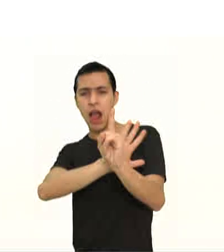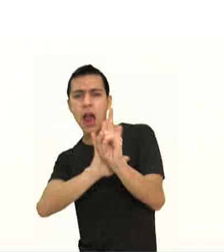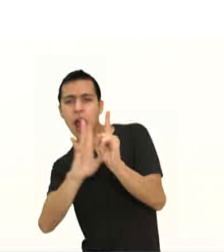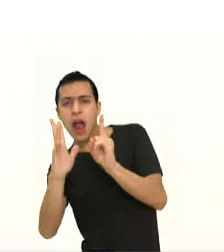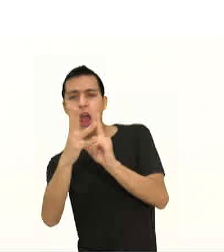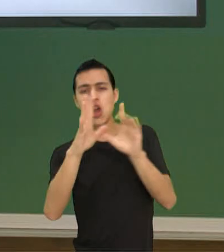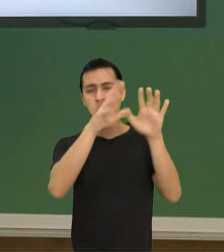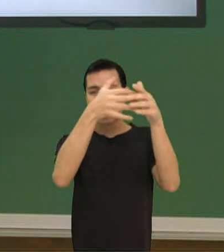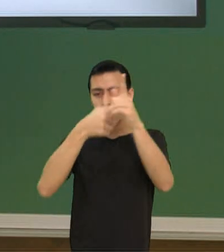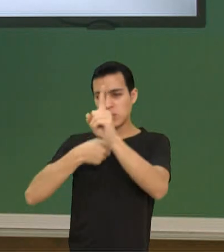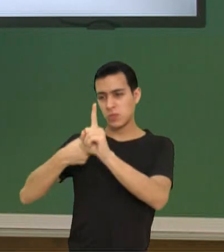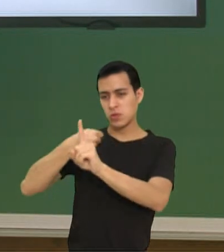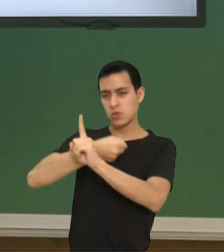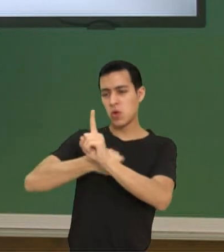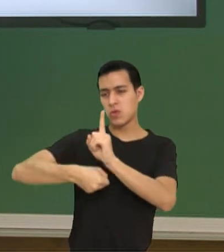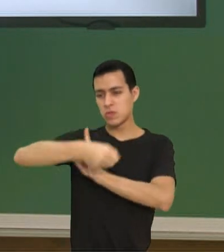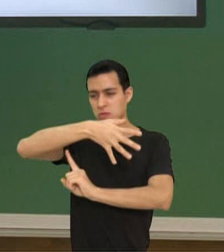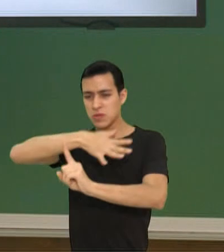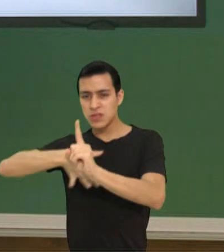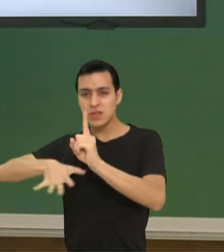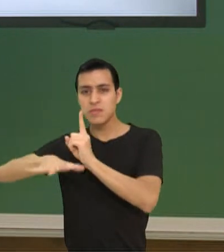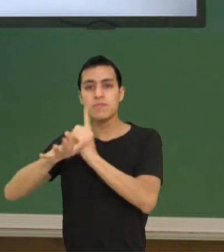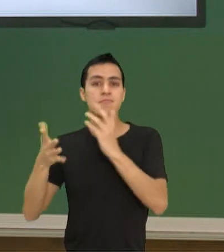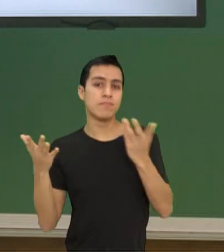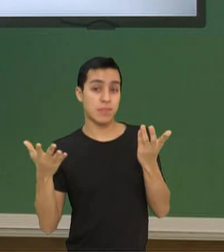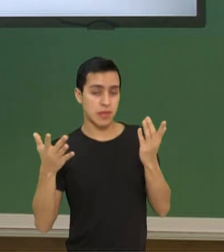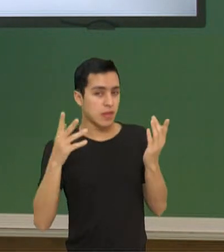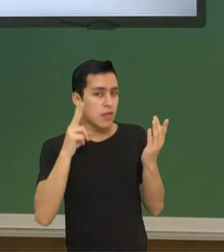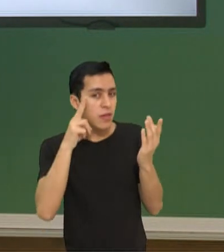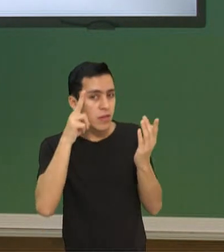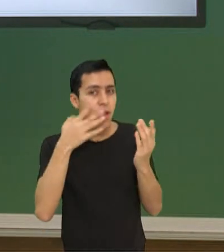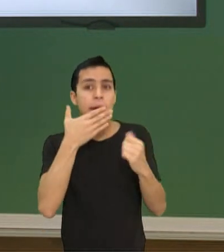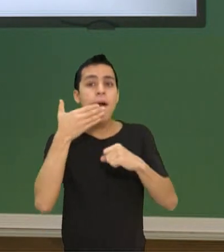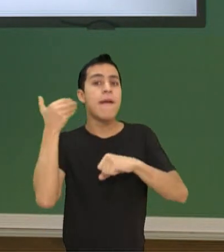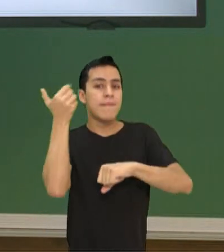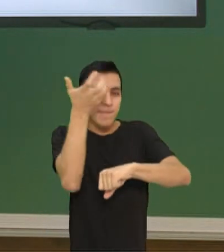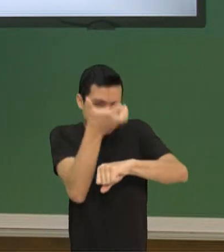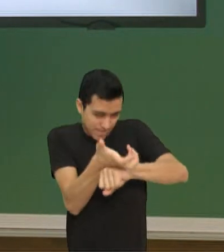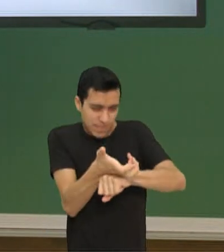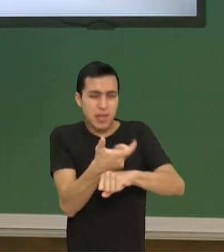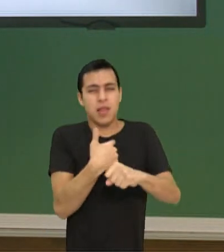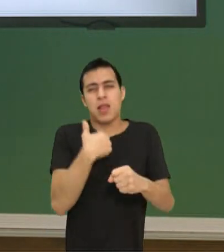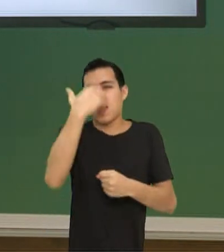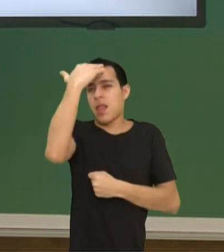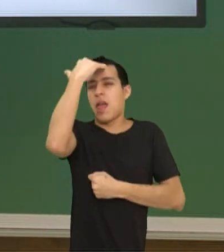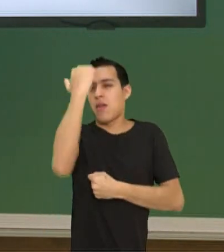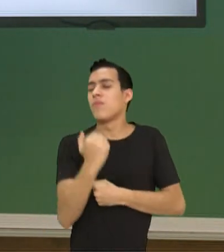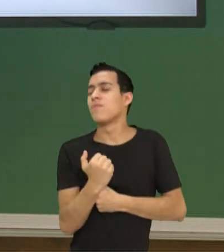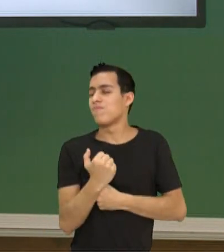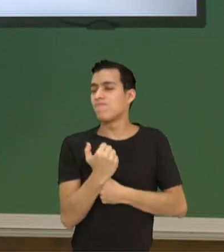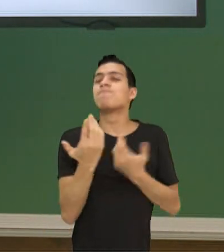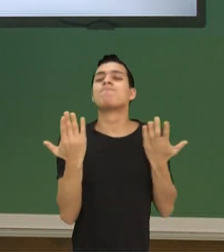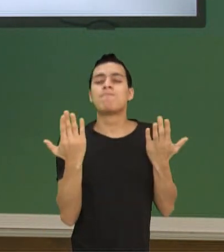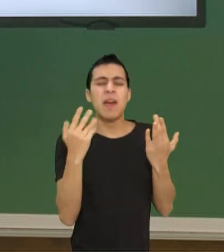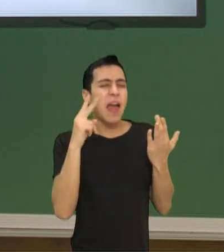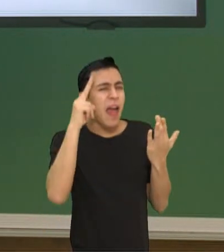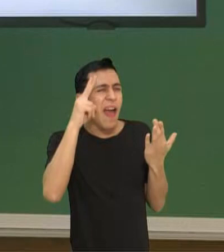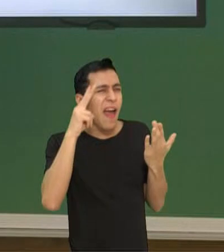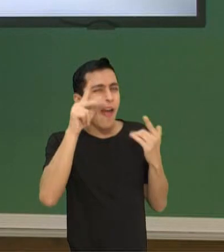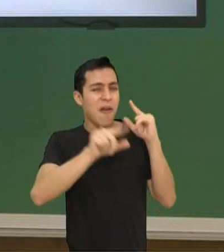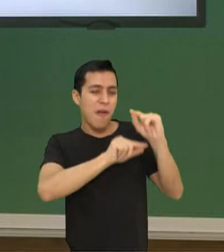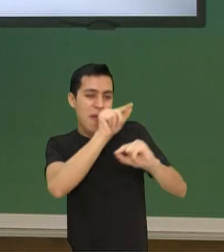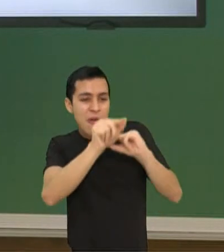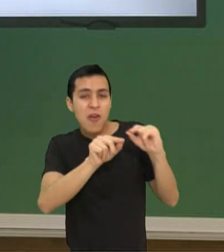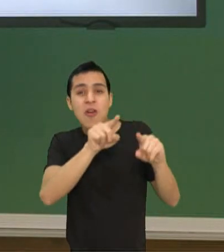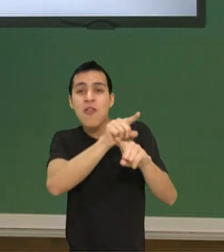uma vez, ressaltando, gente, história é a melhor matéria que você tem, eu sei disso, e aí também ela tem essa questão,